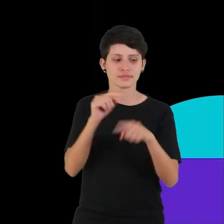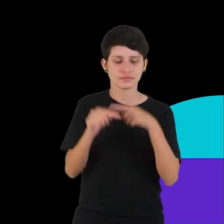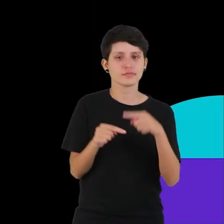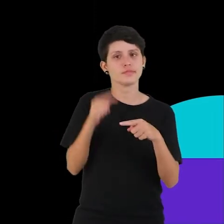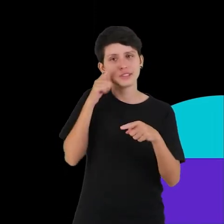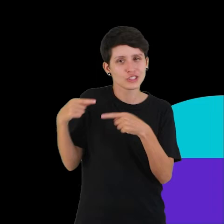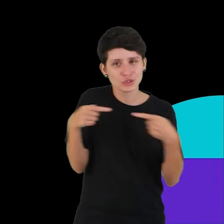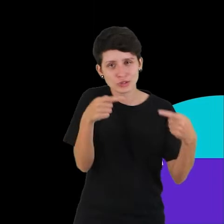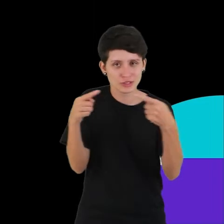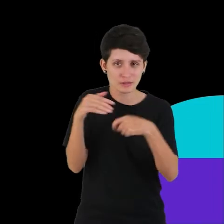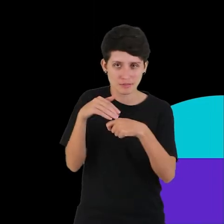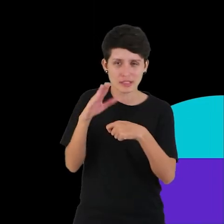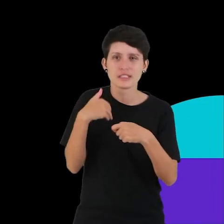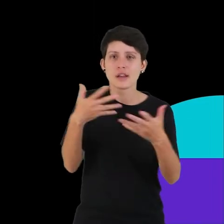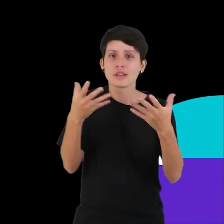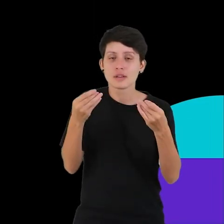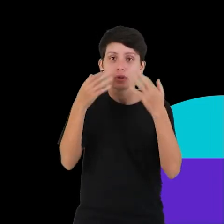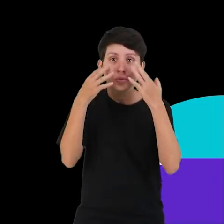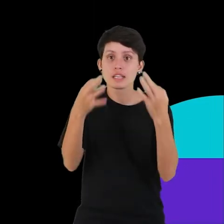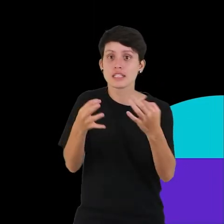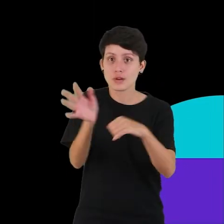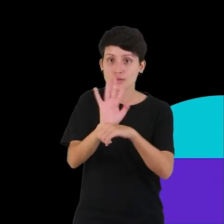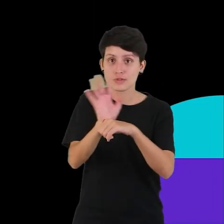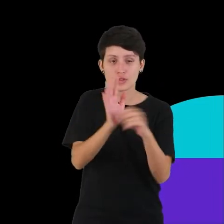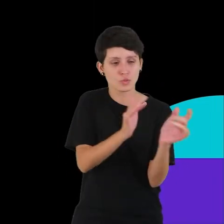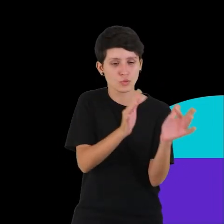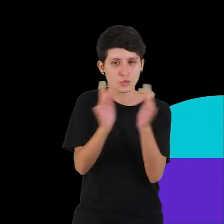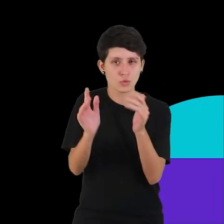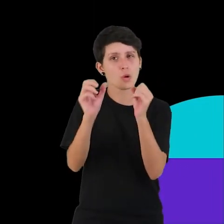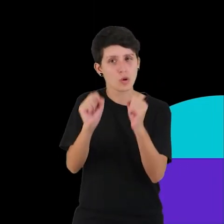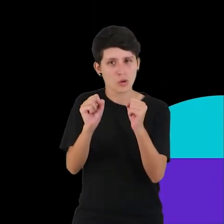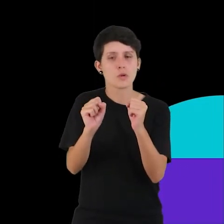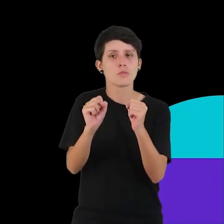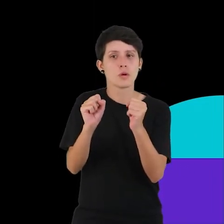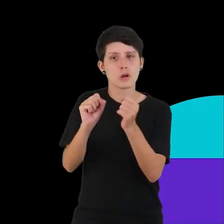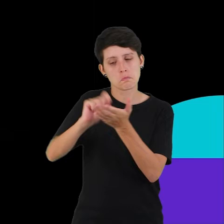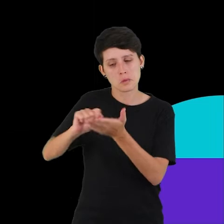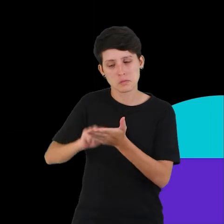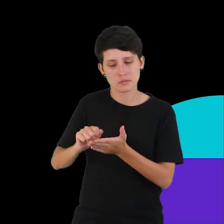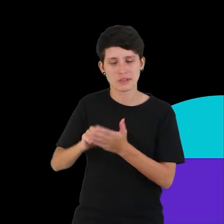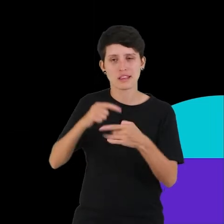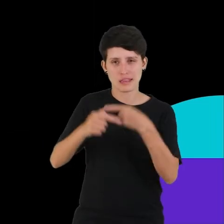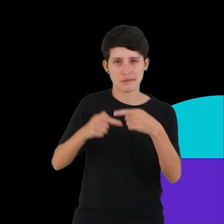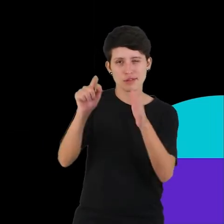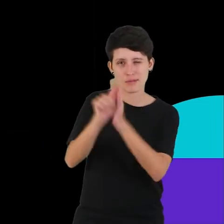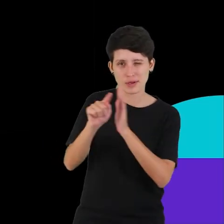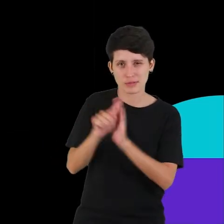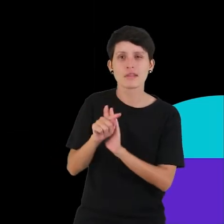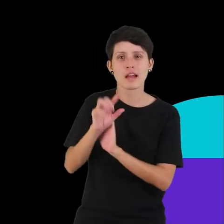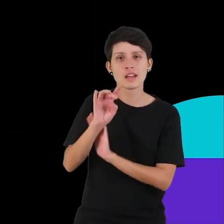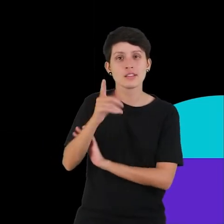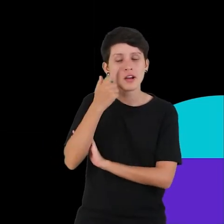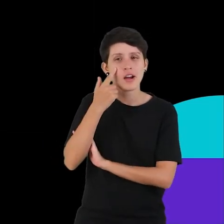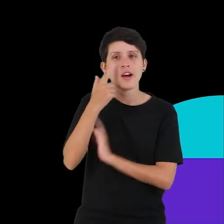vocês, rapidinho aqui, e depois a gente vai discutir. Eu só gostaria que vocês prestassem atenção assim, no vídeo, se quiserem